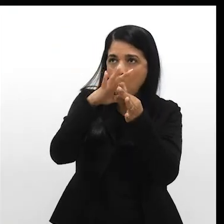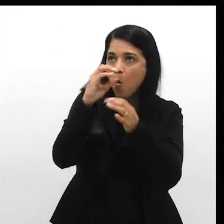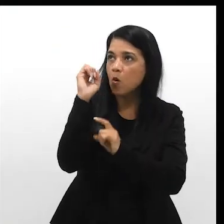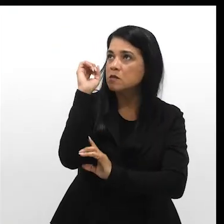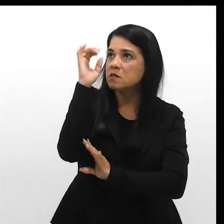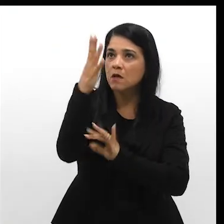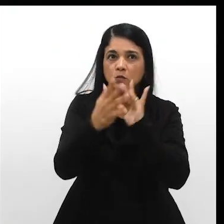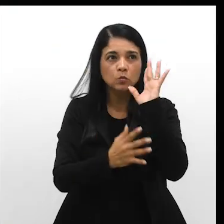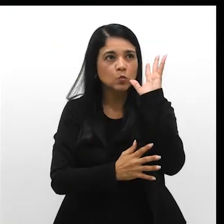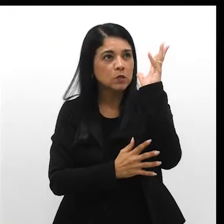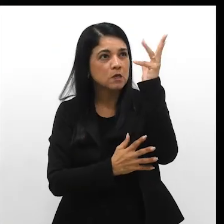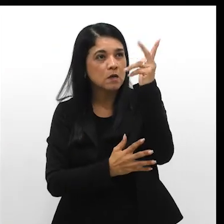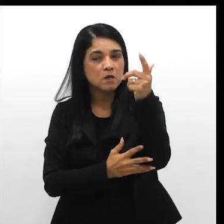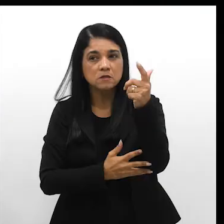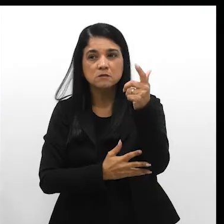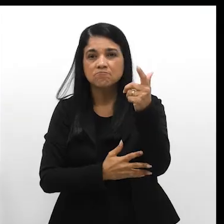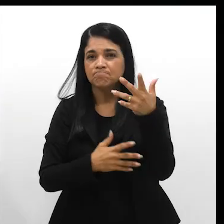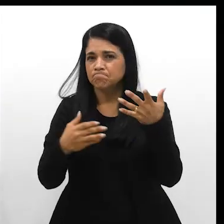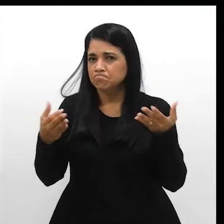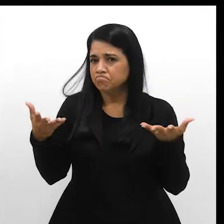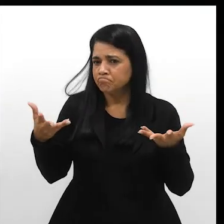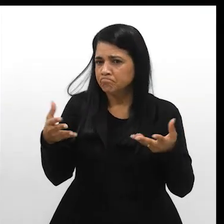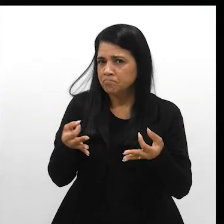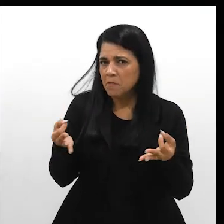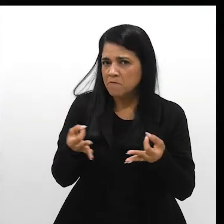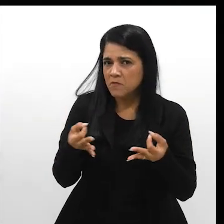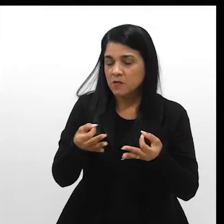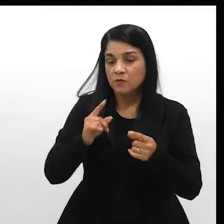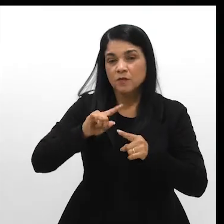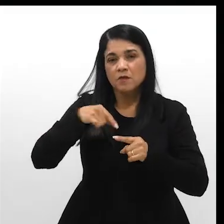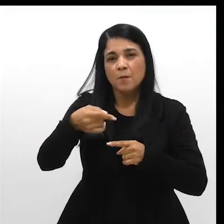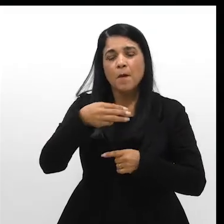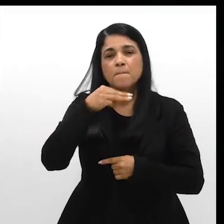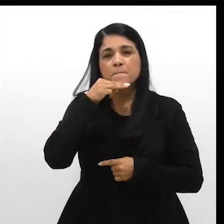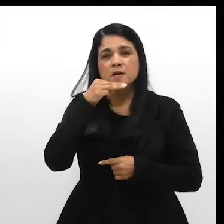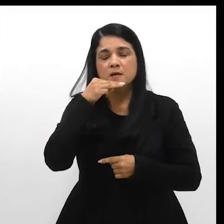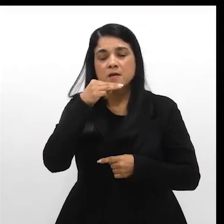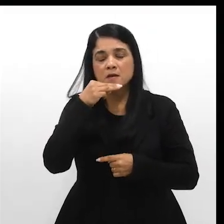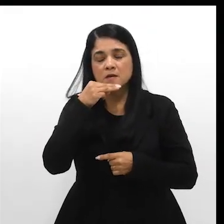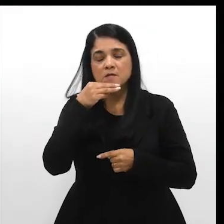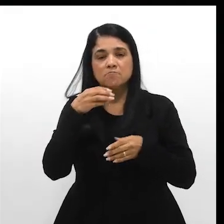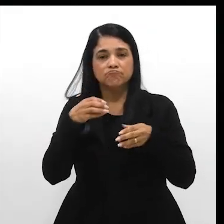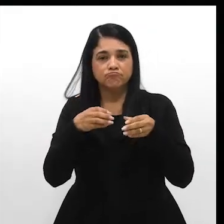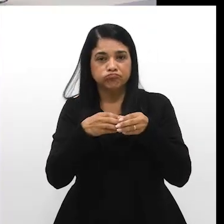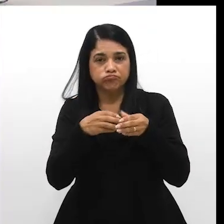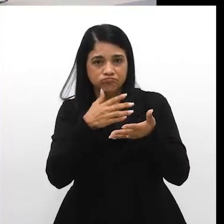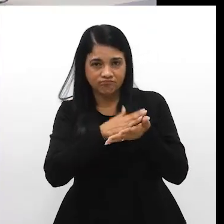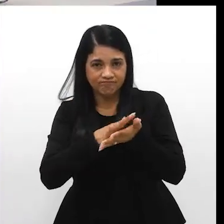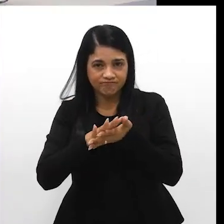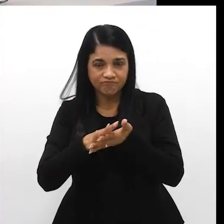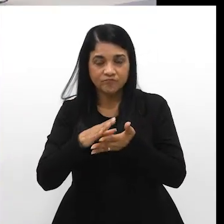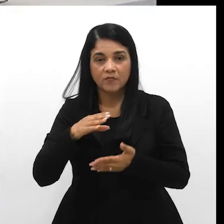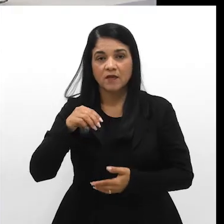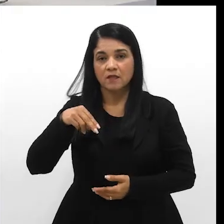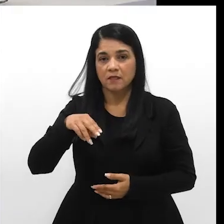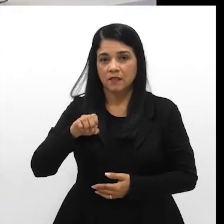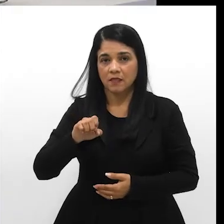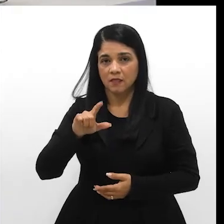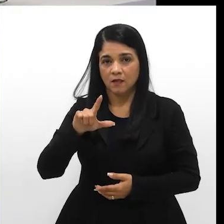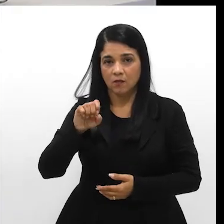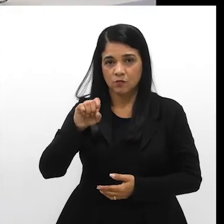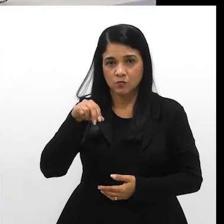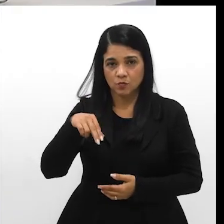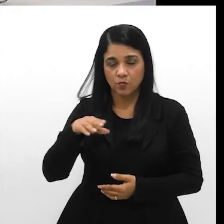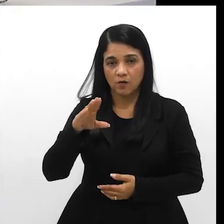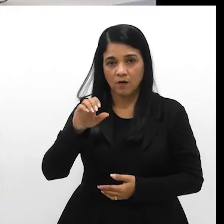ligada à natureza, então era uma escultura verde, belíssima. Eu já ouvi falar. Depois ele fez a Mangueira, quando eu fiz Nelson Cavaquinho na Mangueira, ele